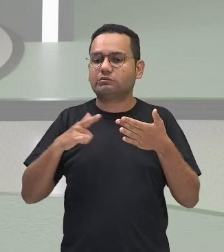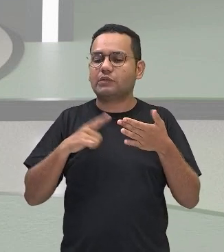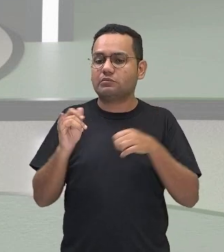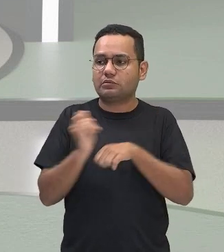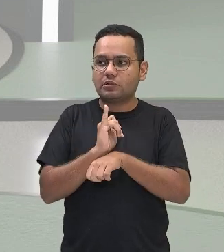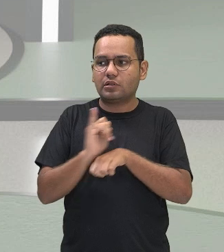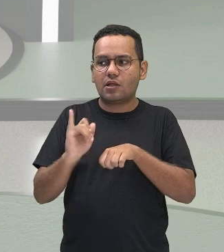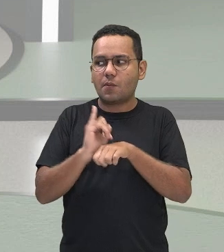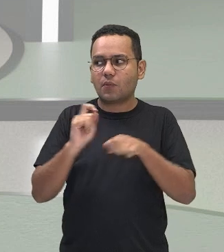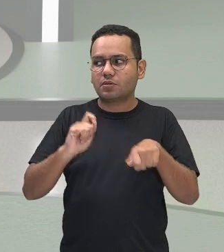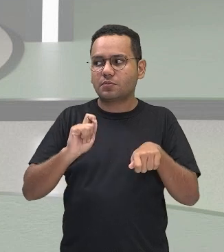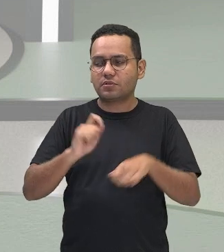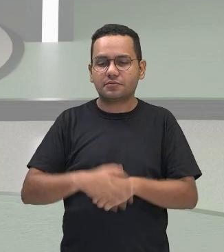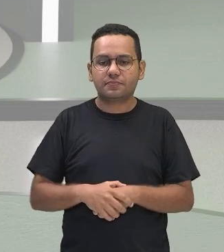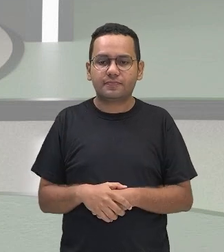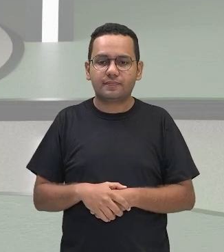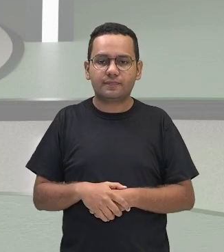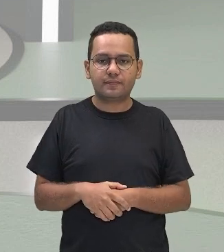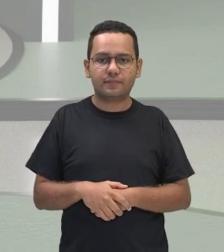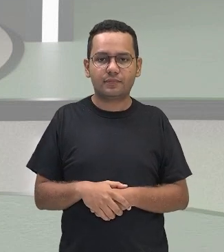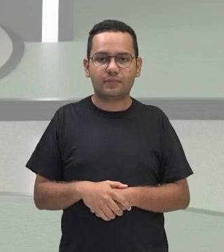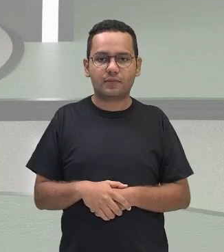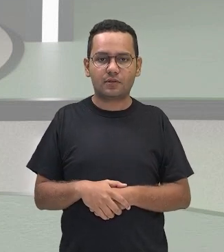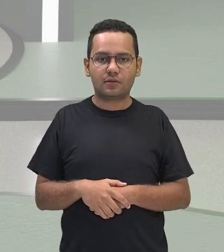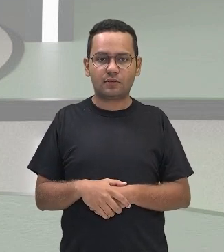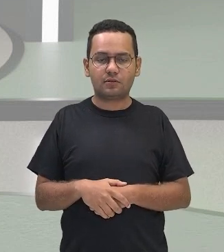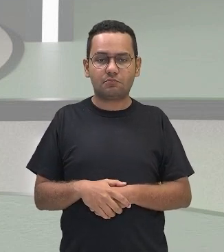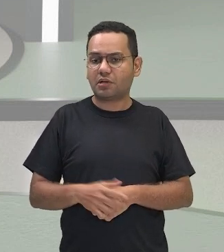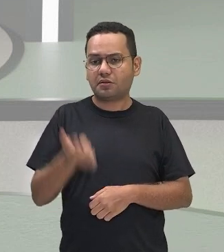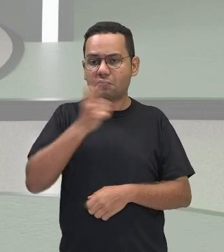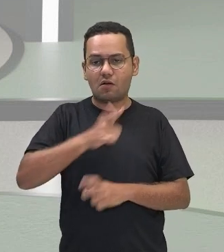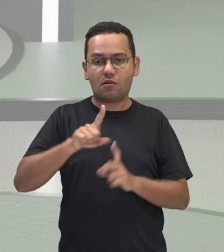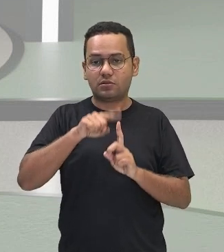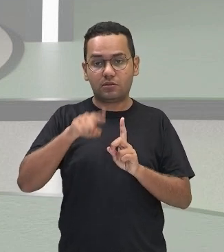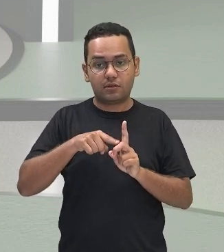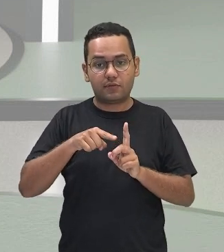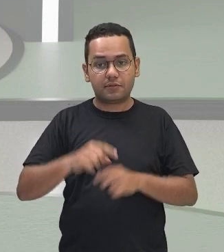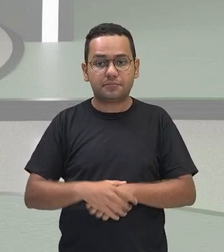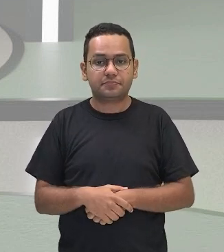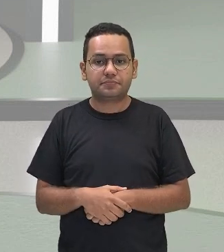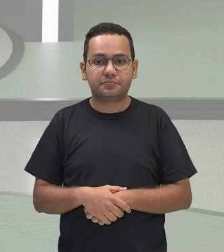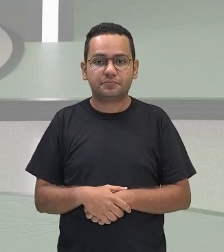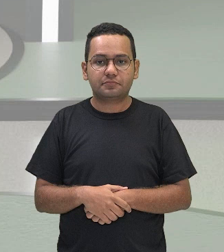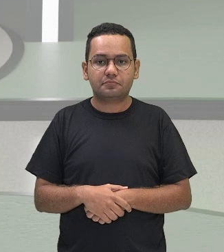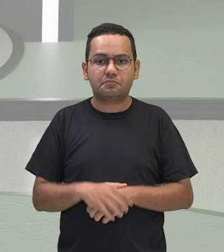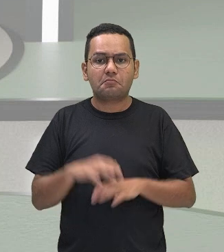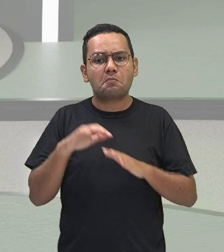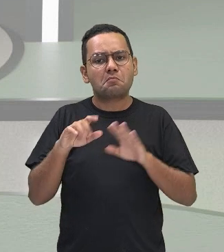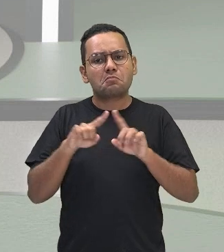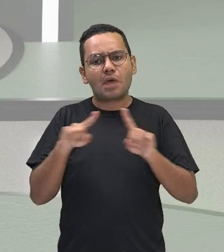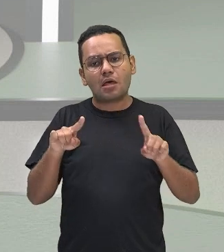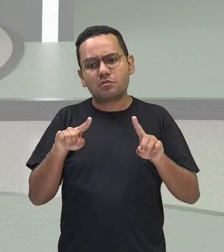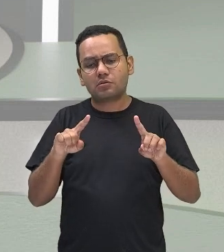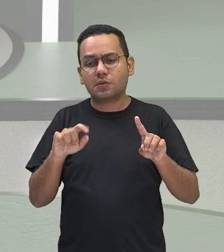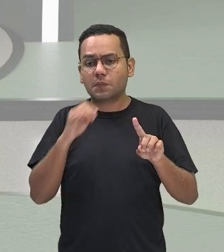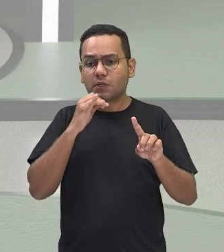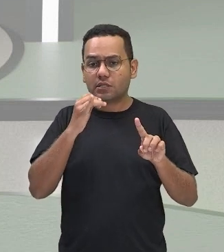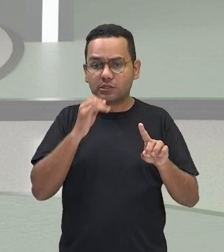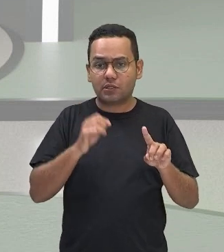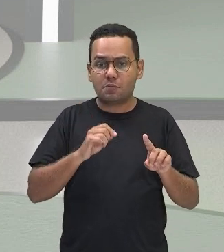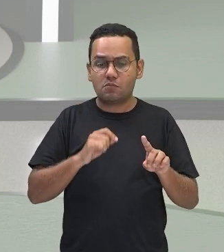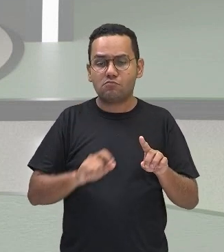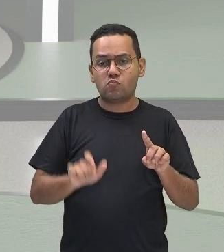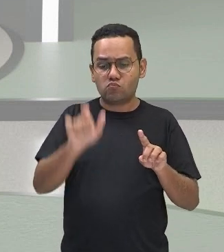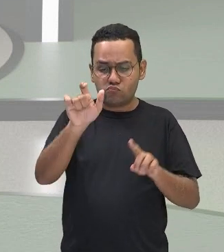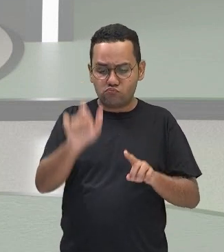para que ela não tenha uma gravidez indesejada. Às vezes é uma opção de um casal ali que